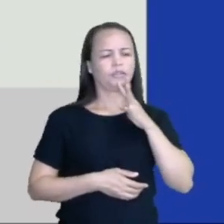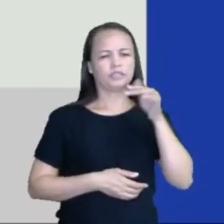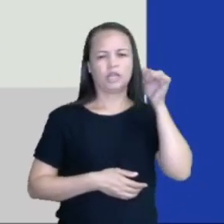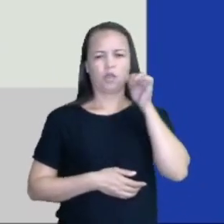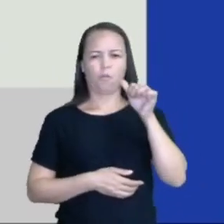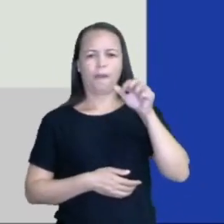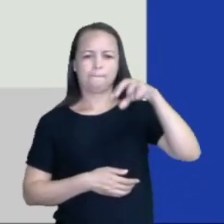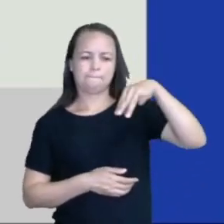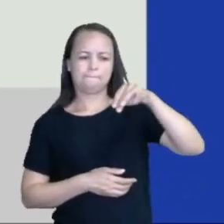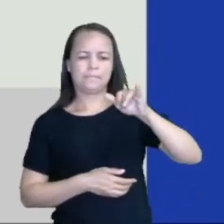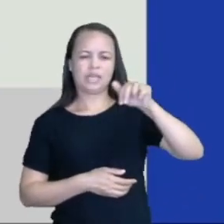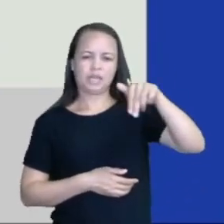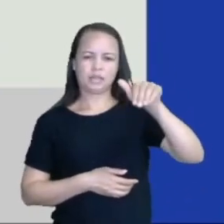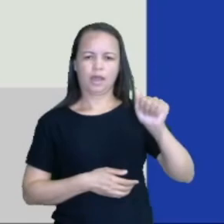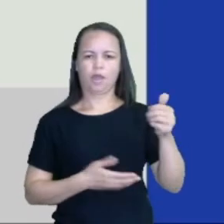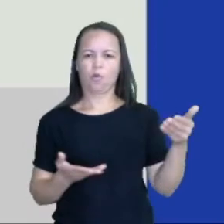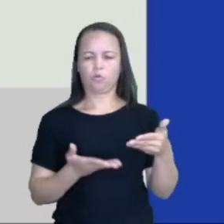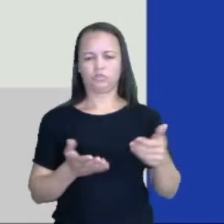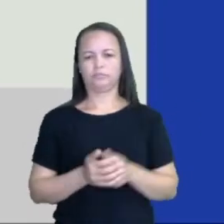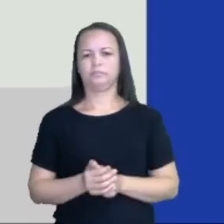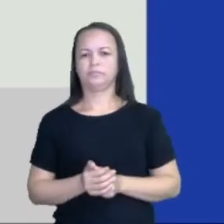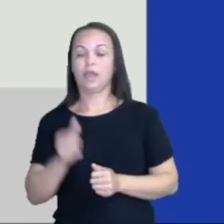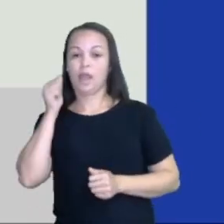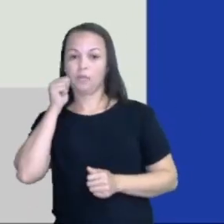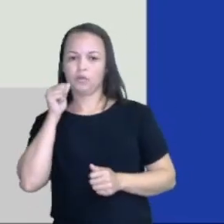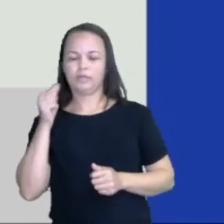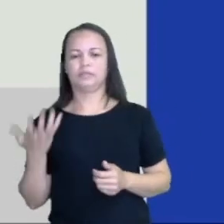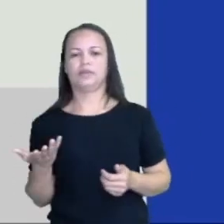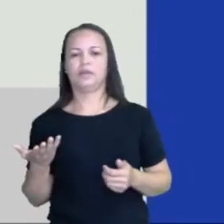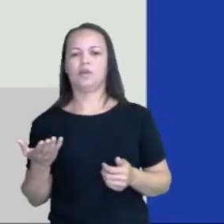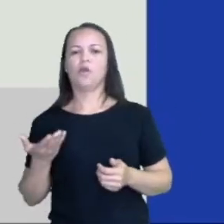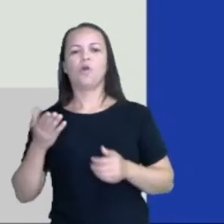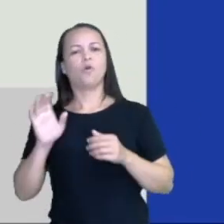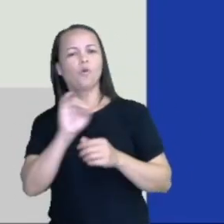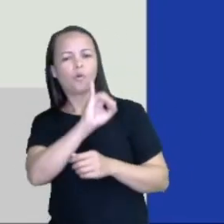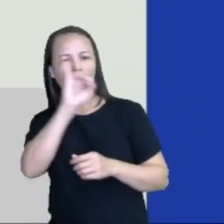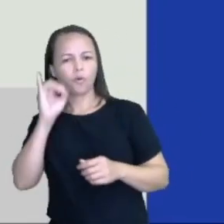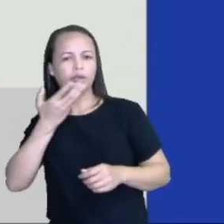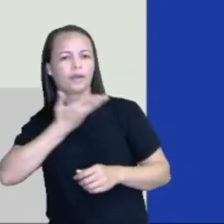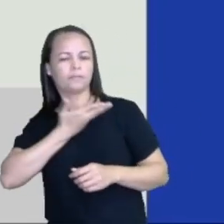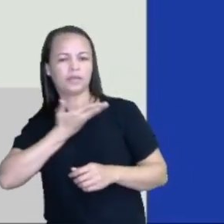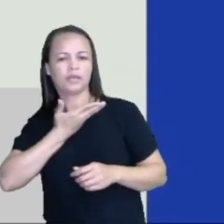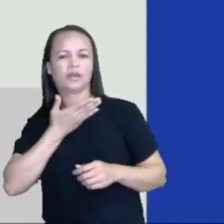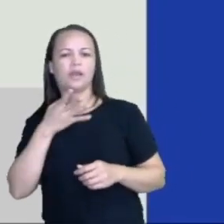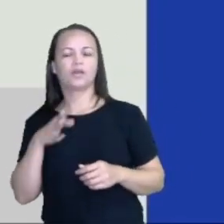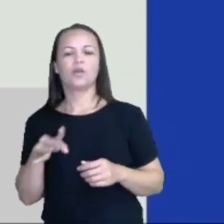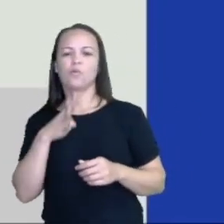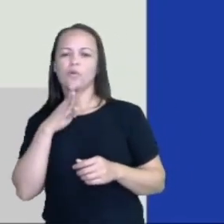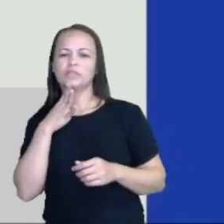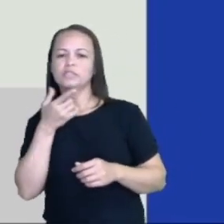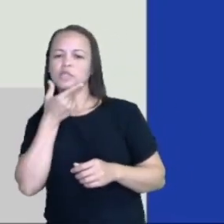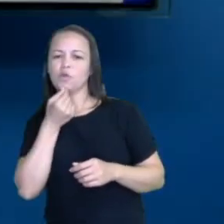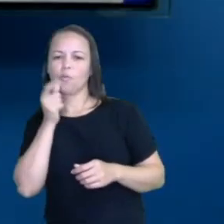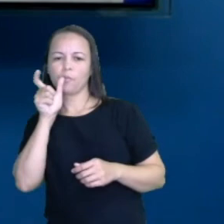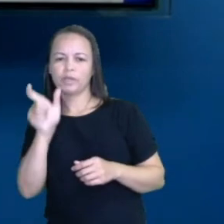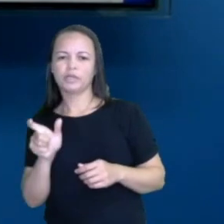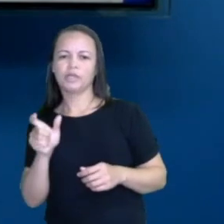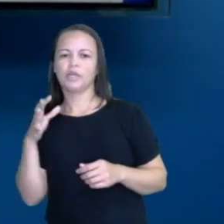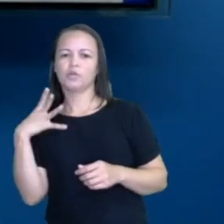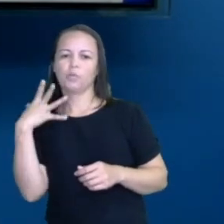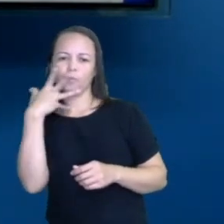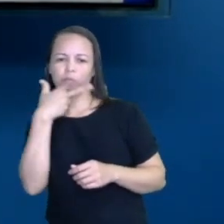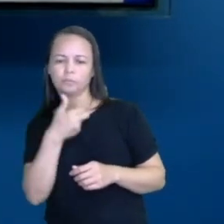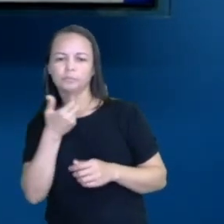A mulher: oi amiga, conheci um carinha maravilhoso, gato carinhoso e atencioso. Percebam que